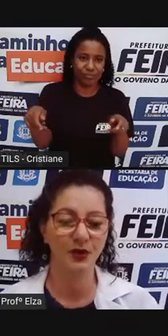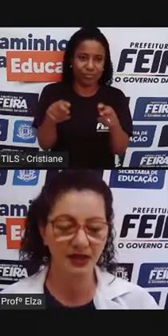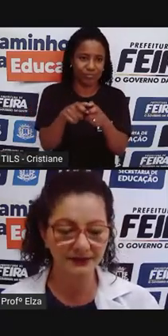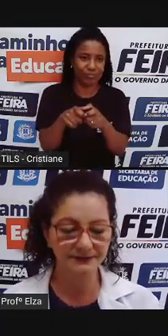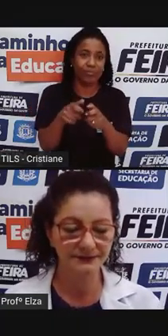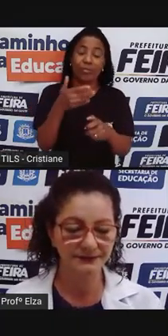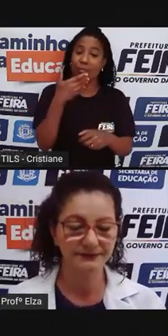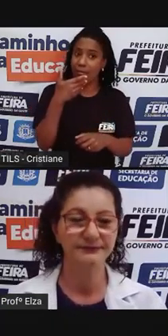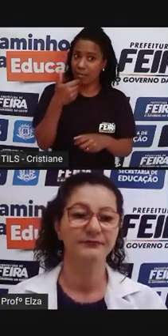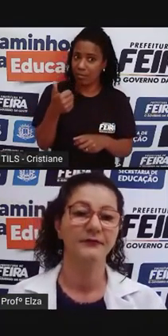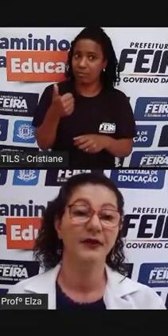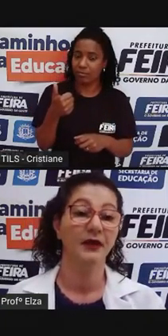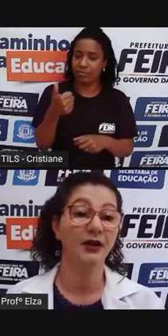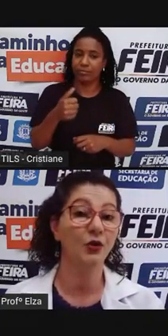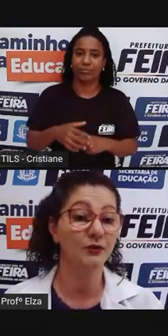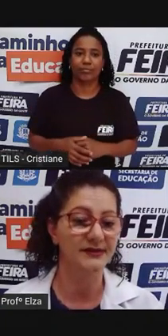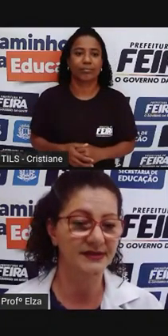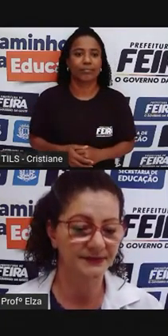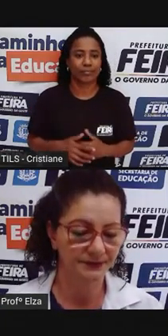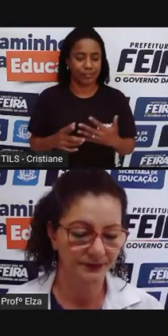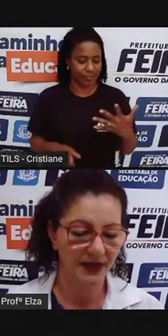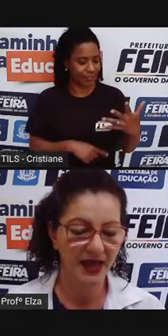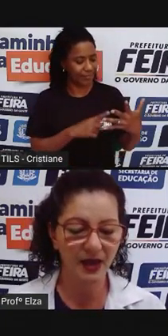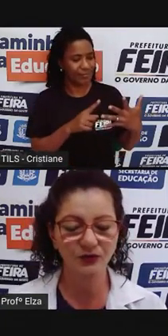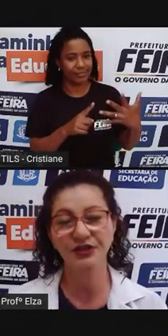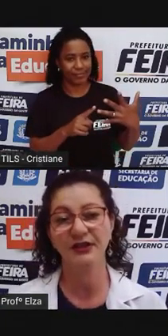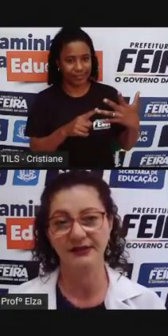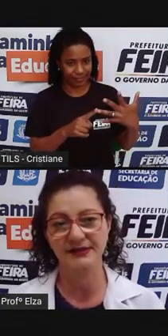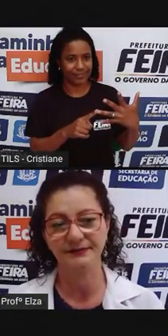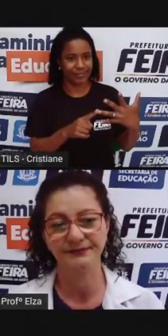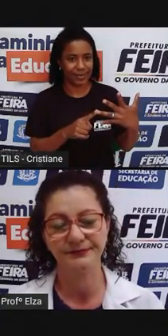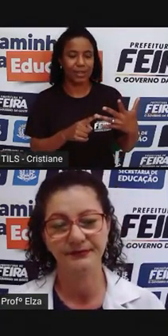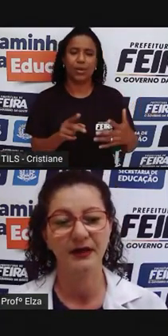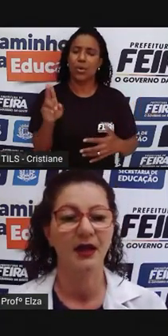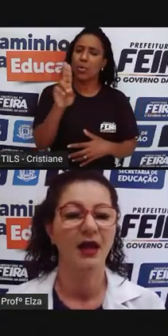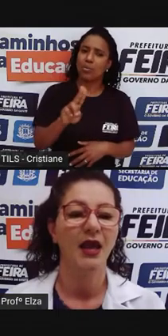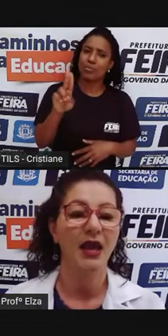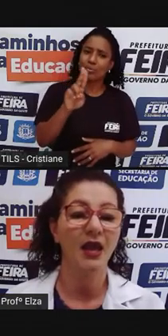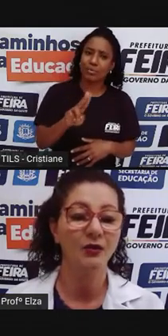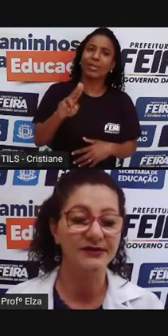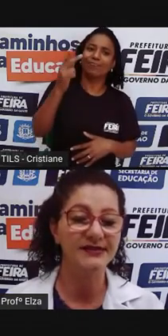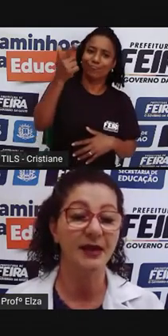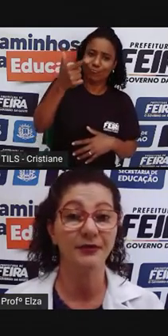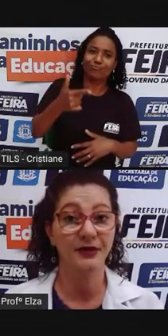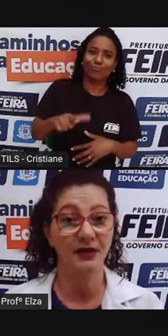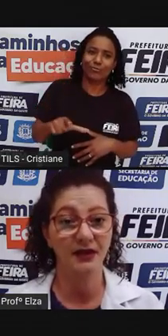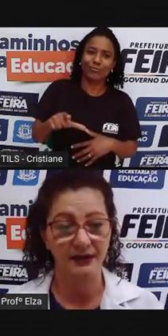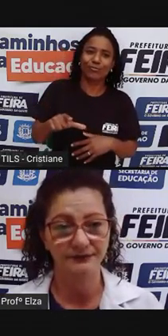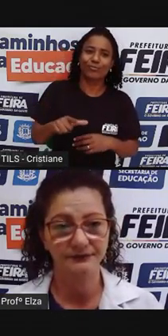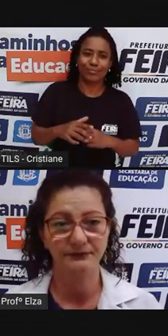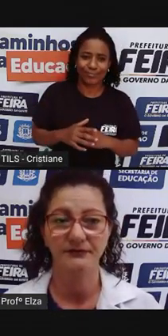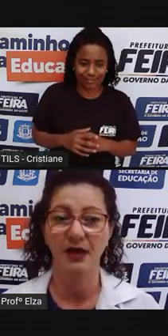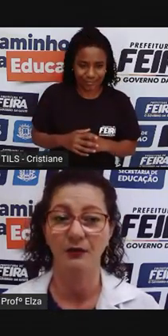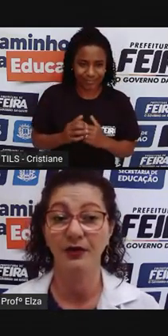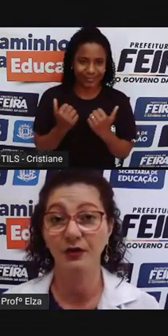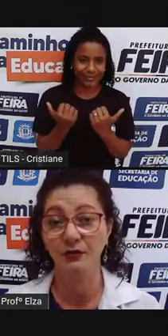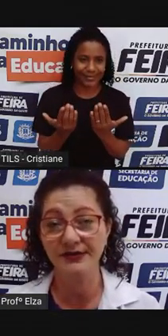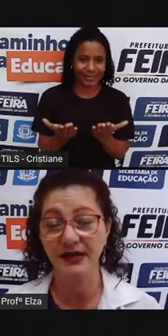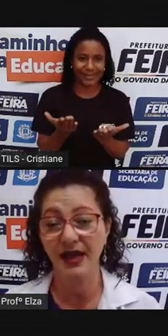Next one, reuse, reutilize. Use something again.